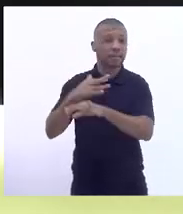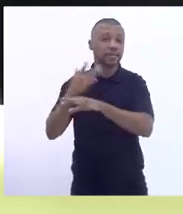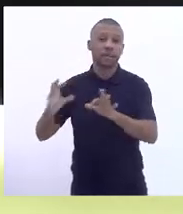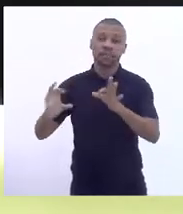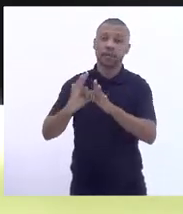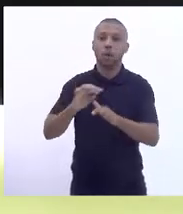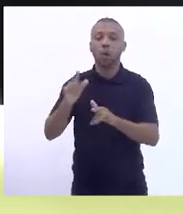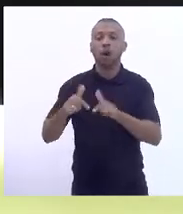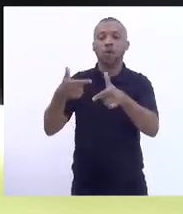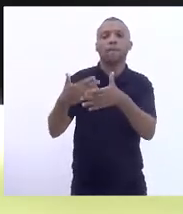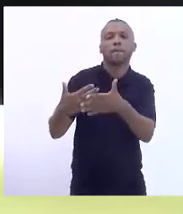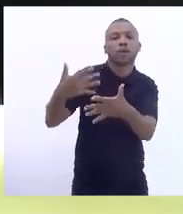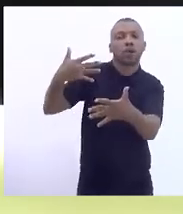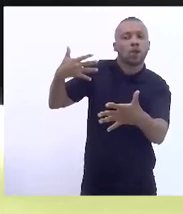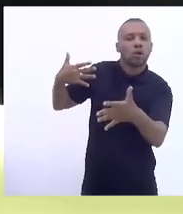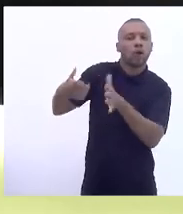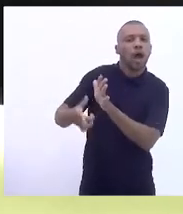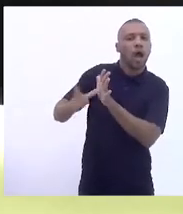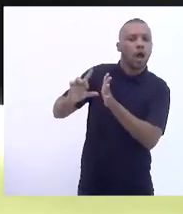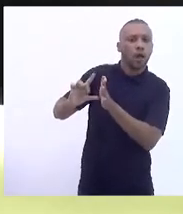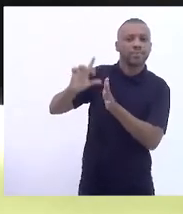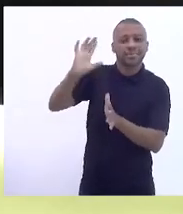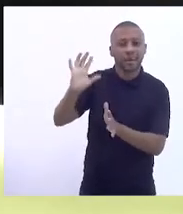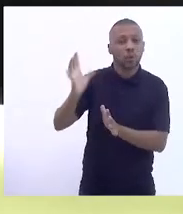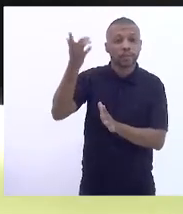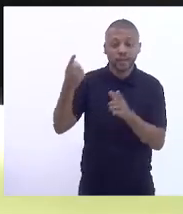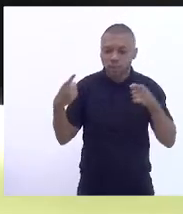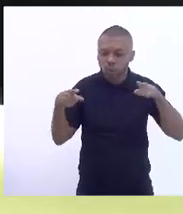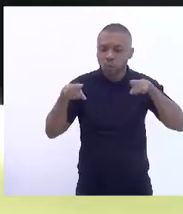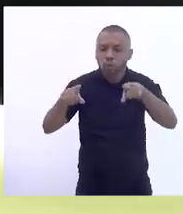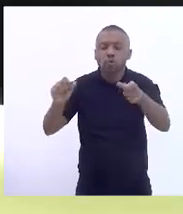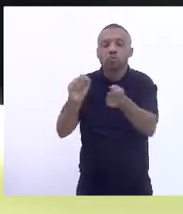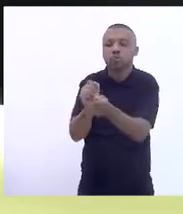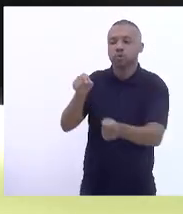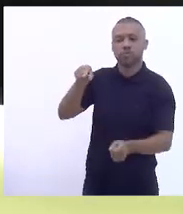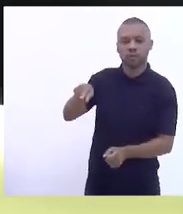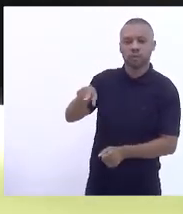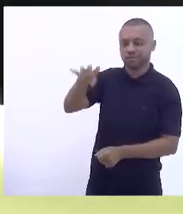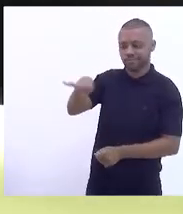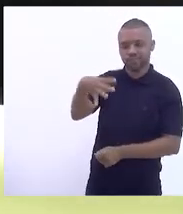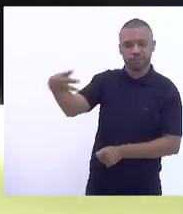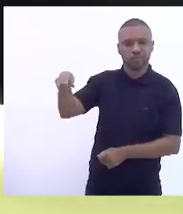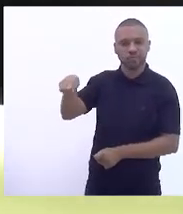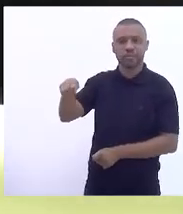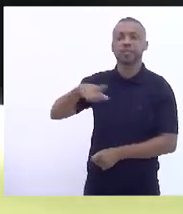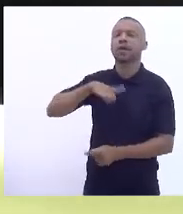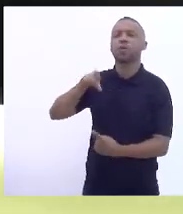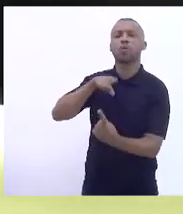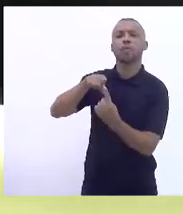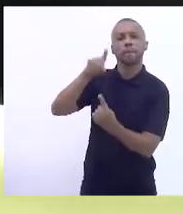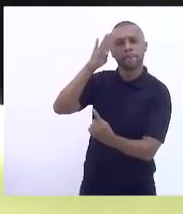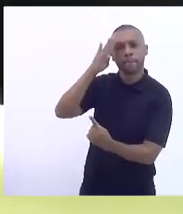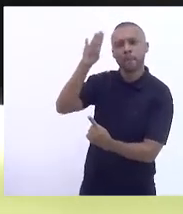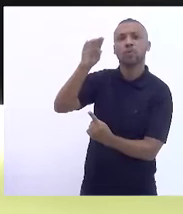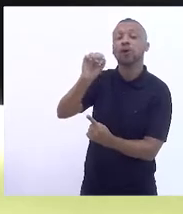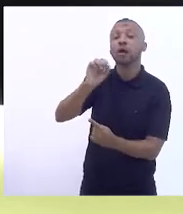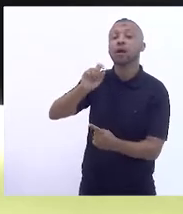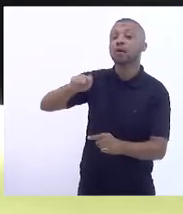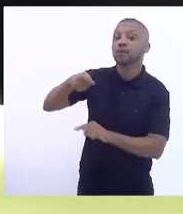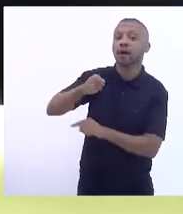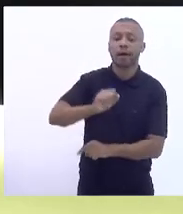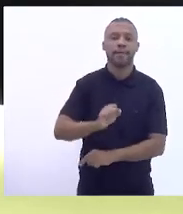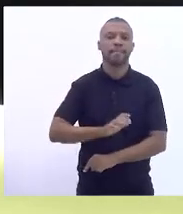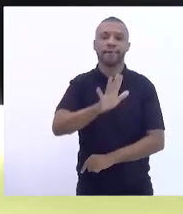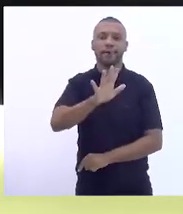ações anteriores ou ações que acontecem paralelamente a essa que tem como objeto a favela